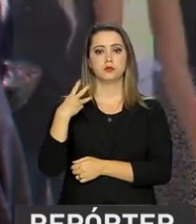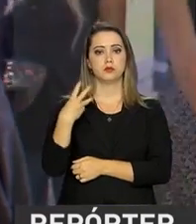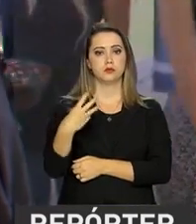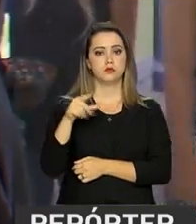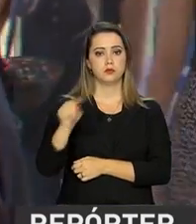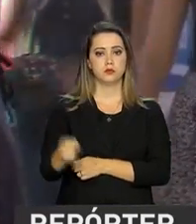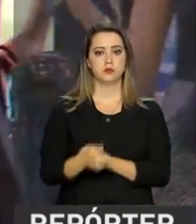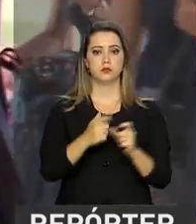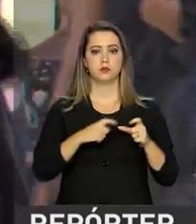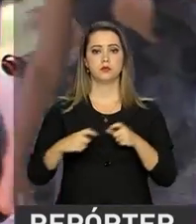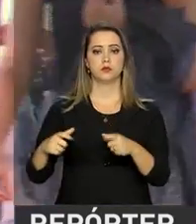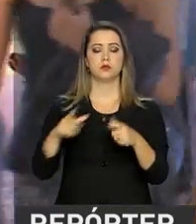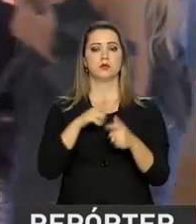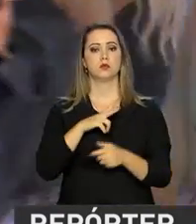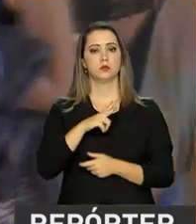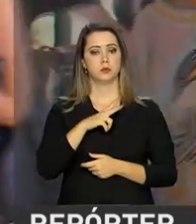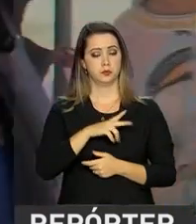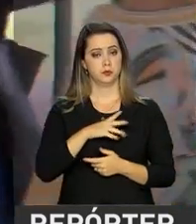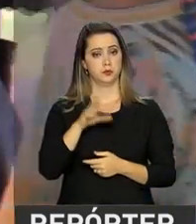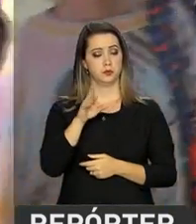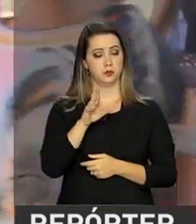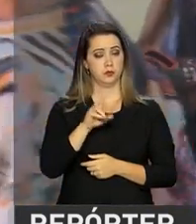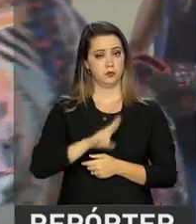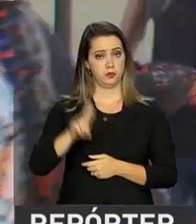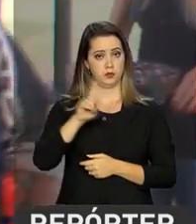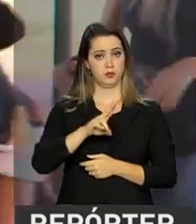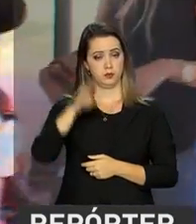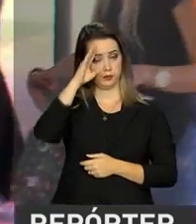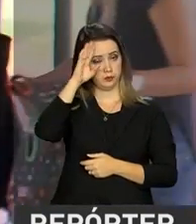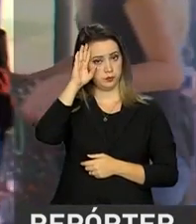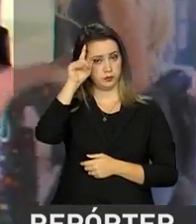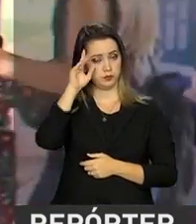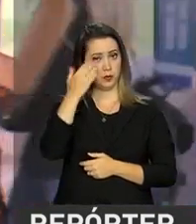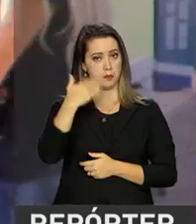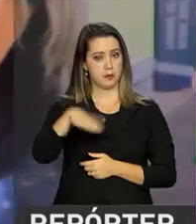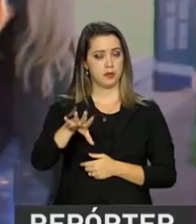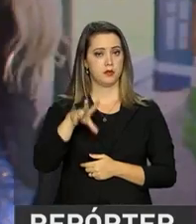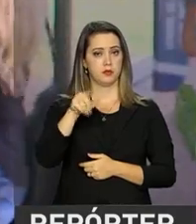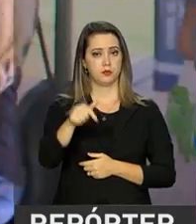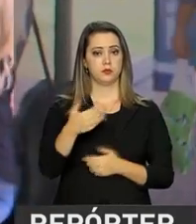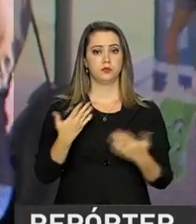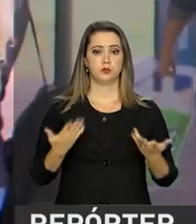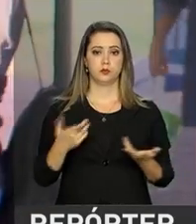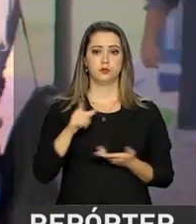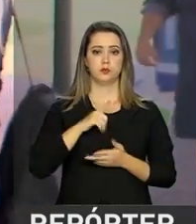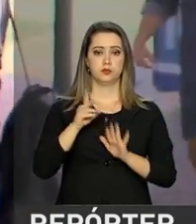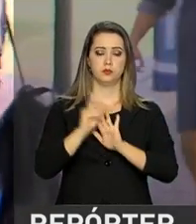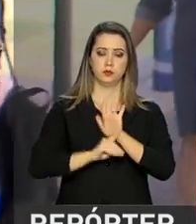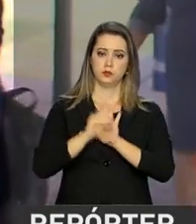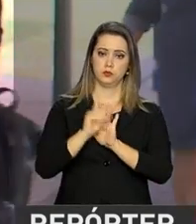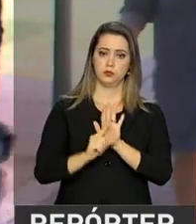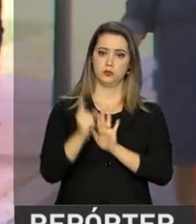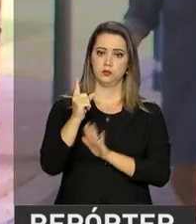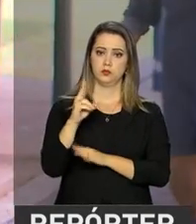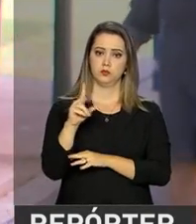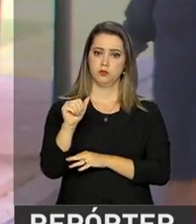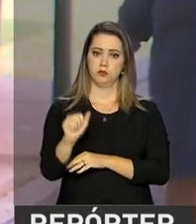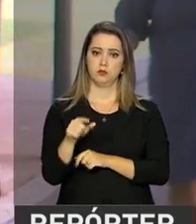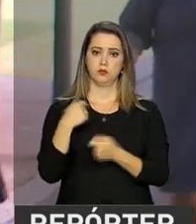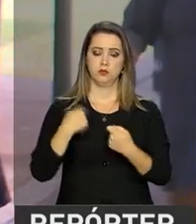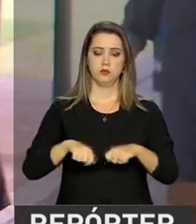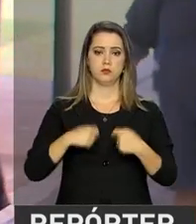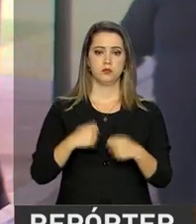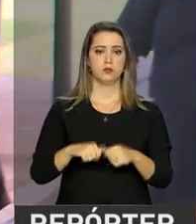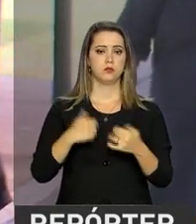mil instituições privadas de ensino superior. Quase metade é integral. Para ter direito a uma vaga, o candidato